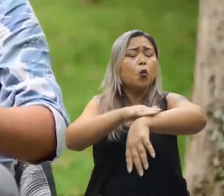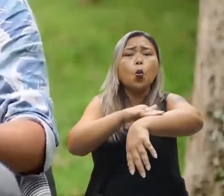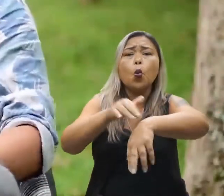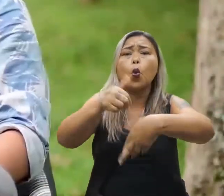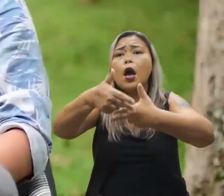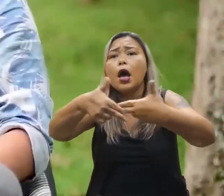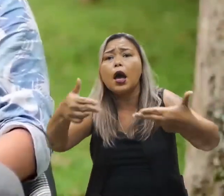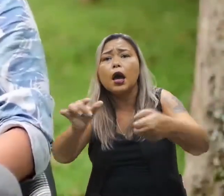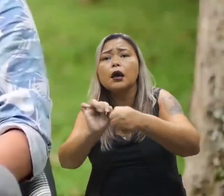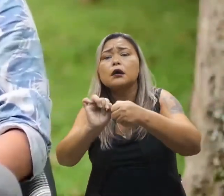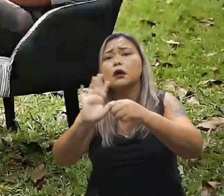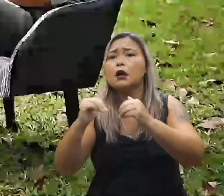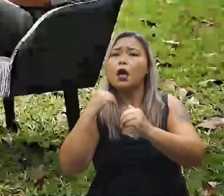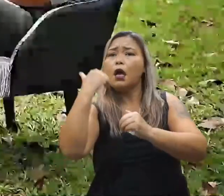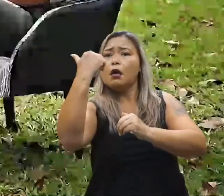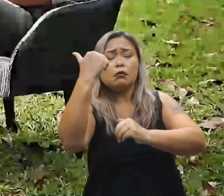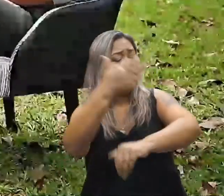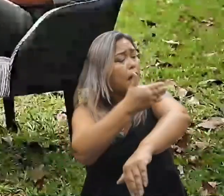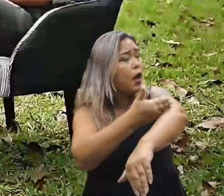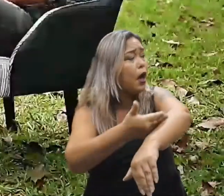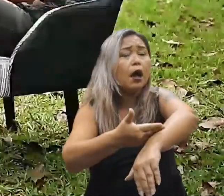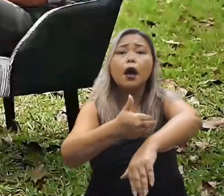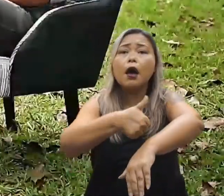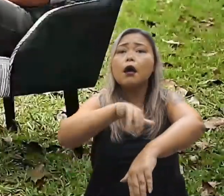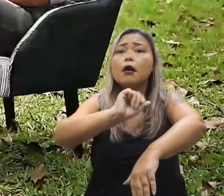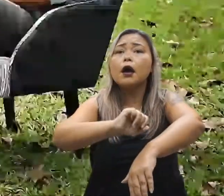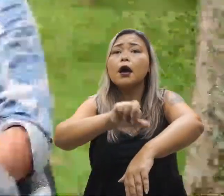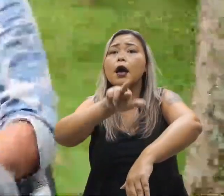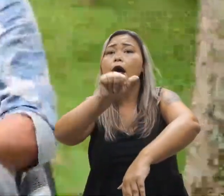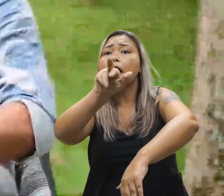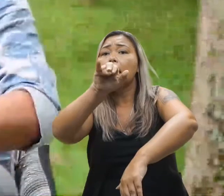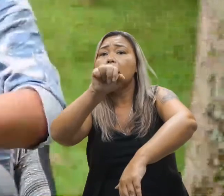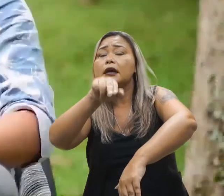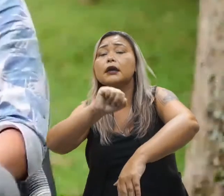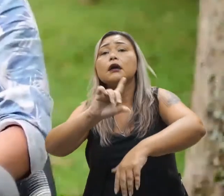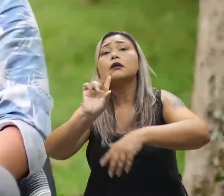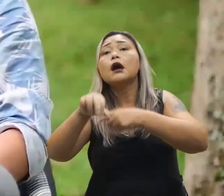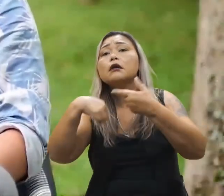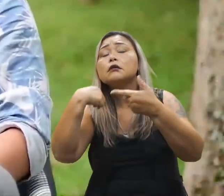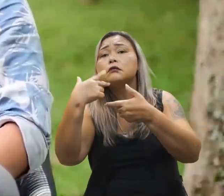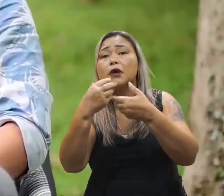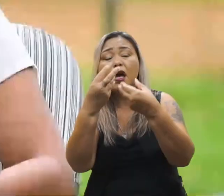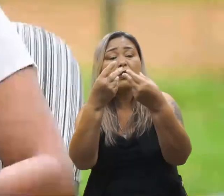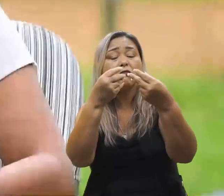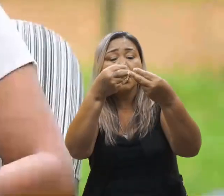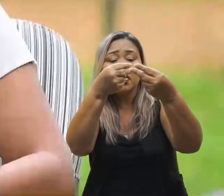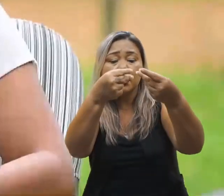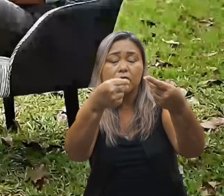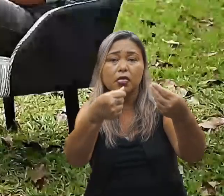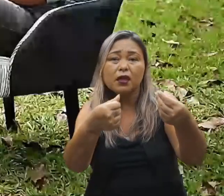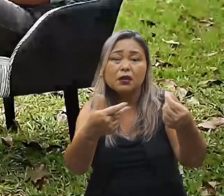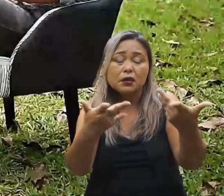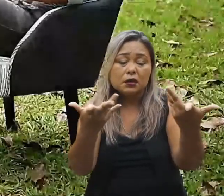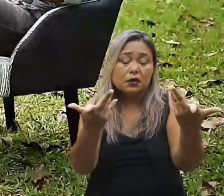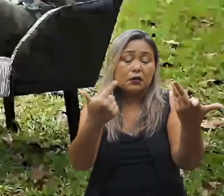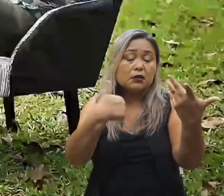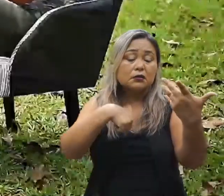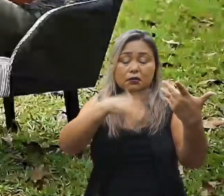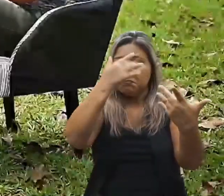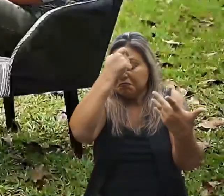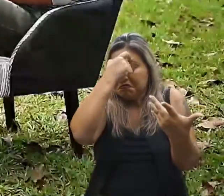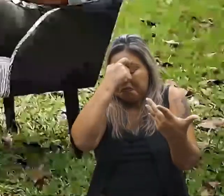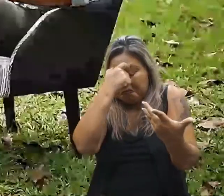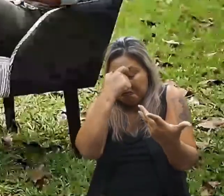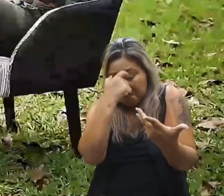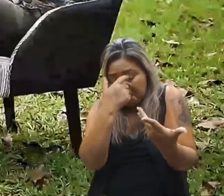de soberania da raça ariana. Aquilo resulta em uma degradação à dignidade humana tamanha que a ONU